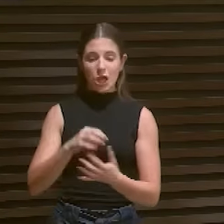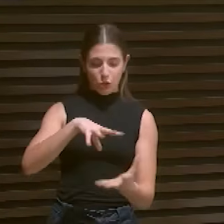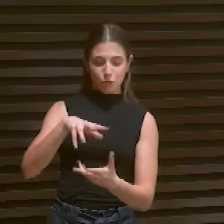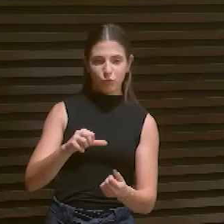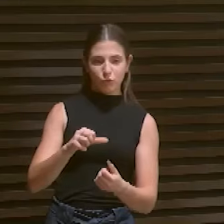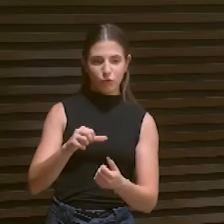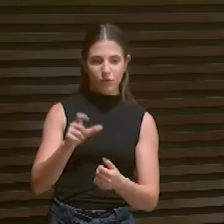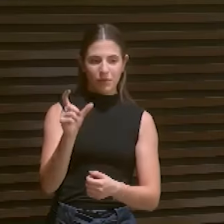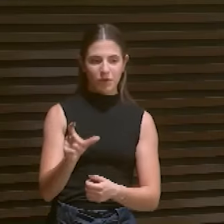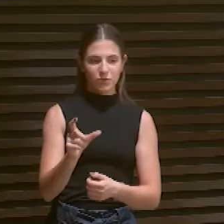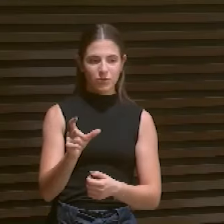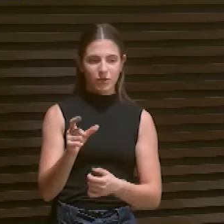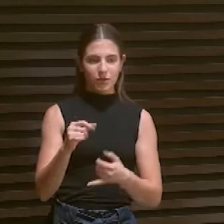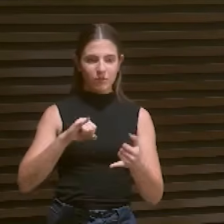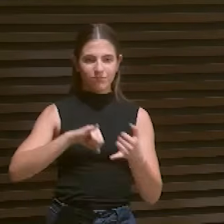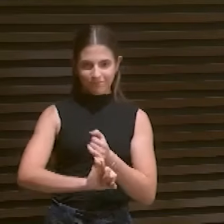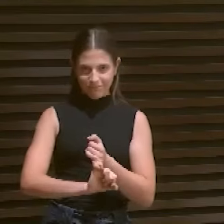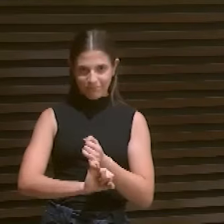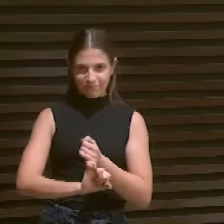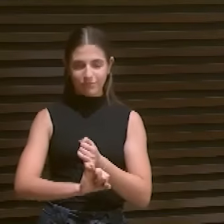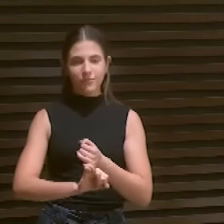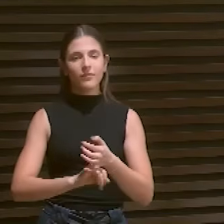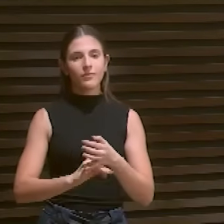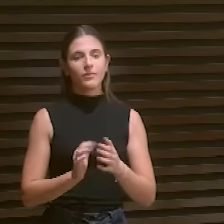É bem grosseiro, mas é bem claro.